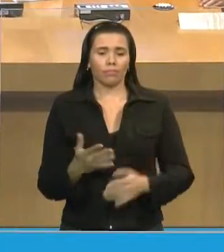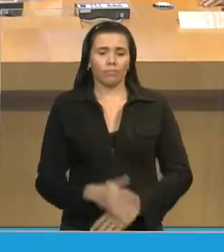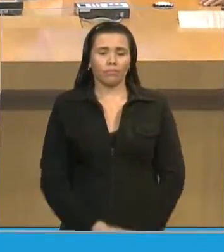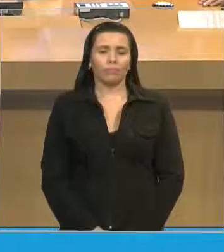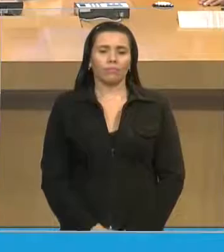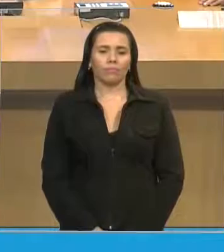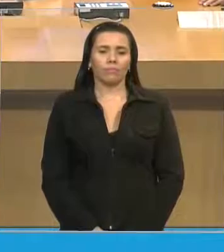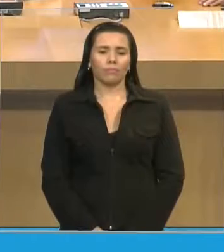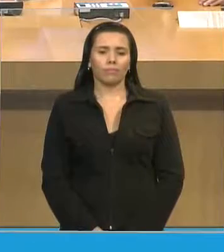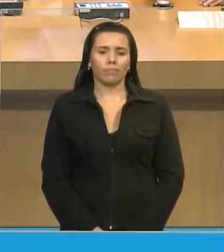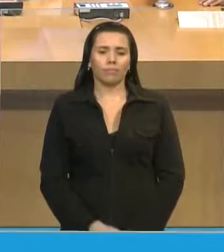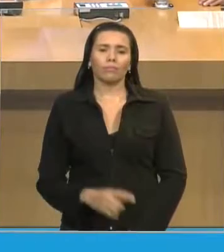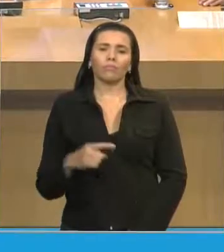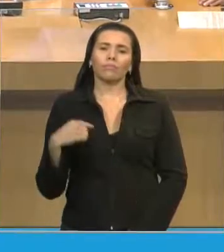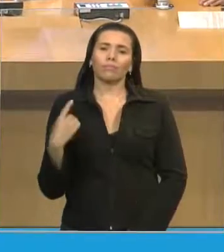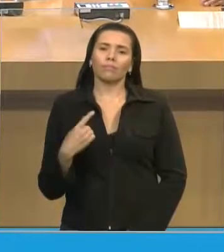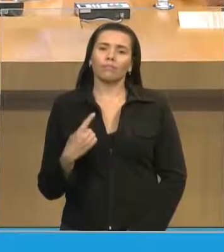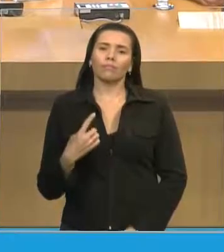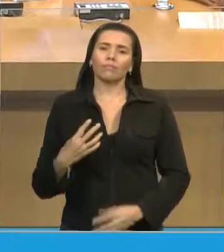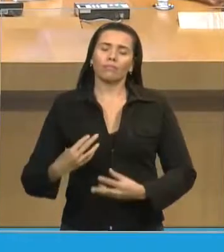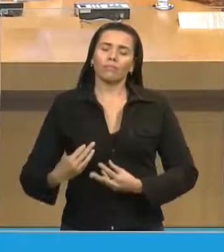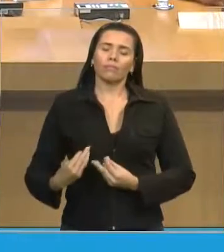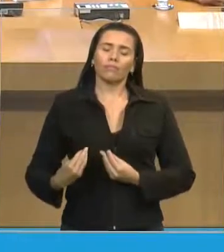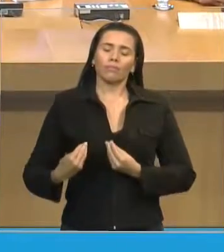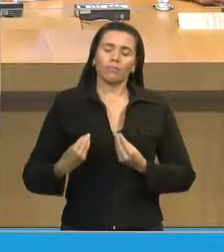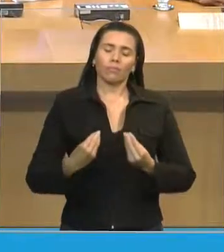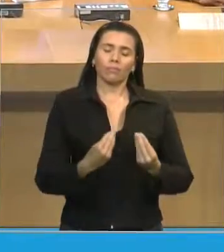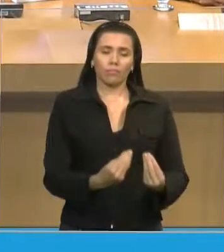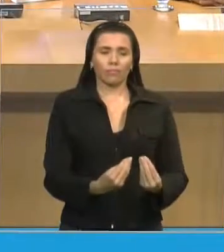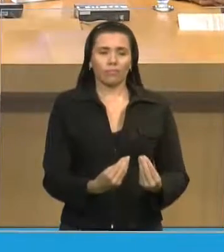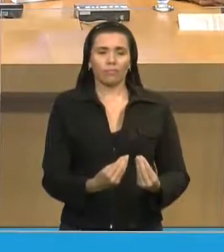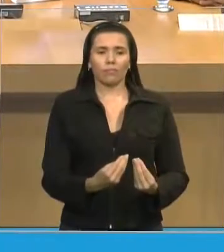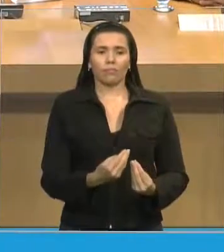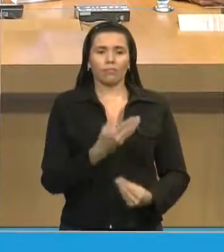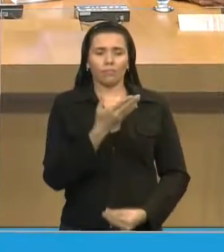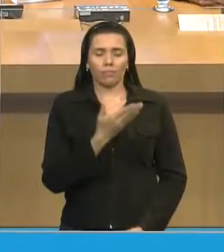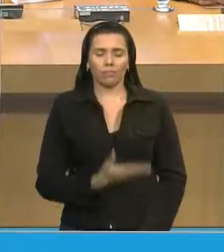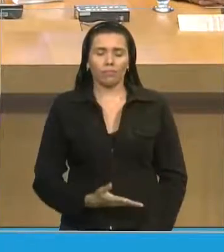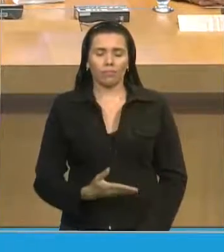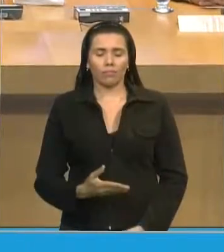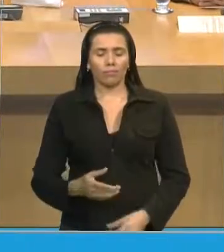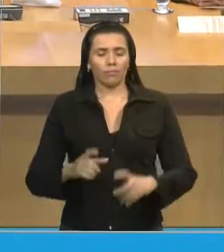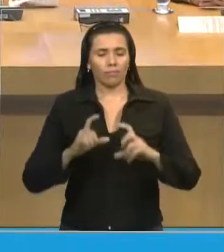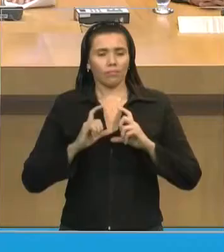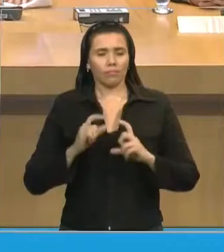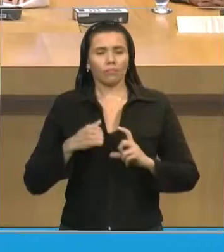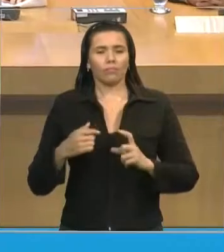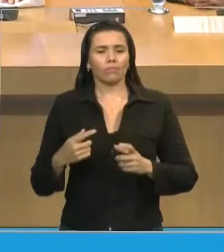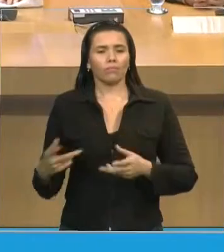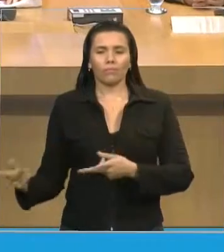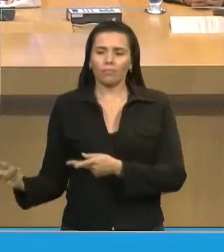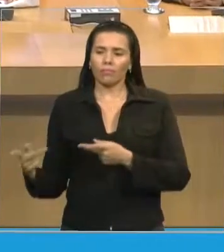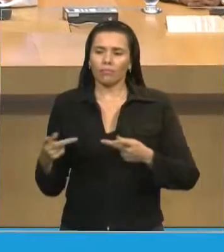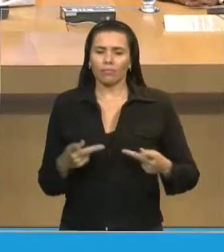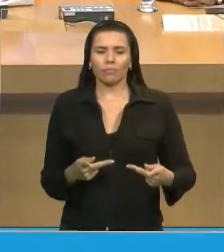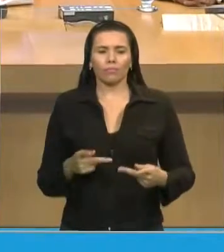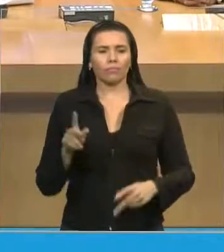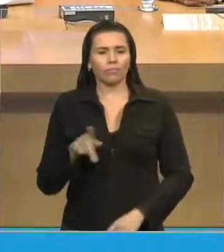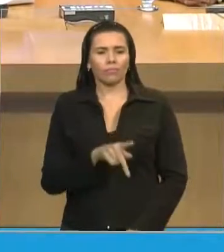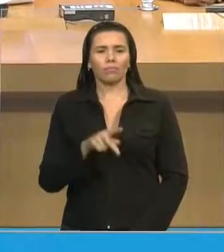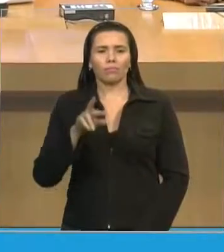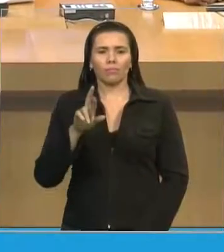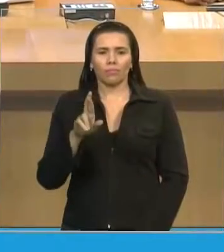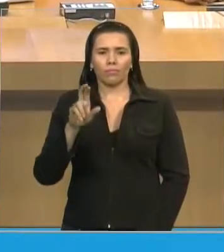faremos a condecoração do agraciado. Convido o professor Raimundo Soares